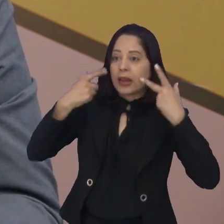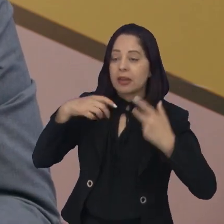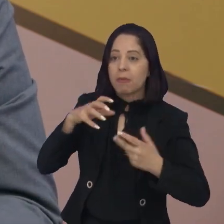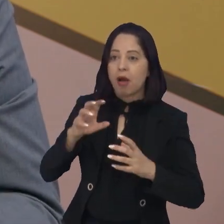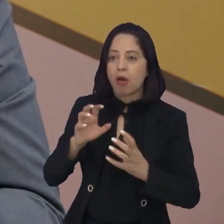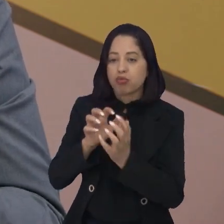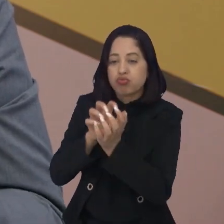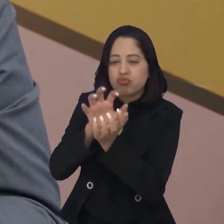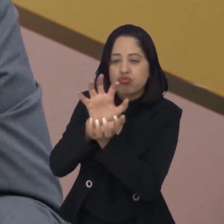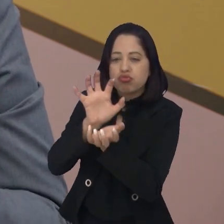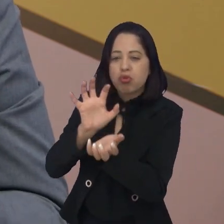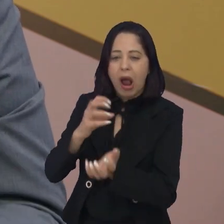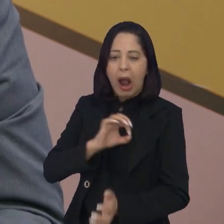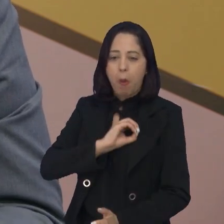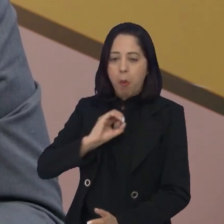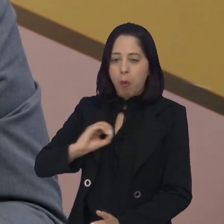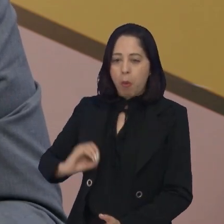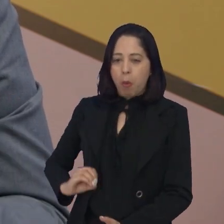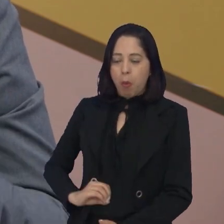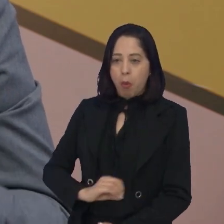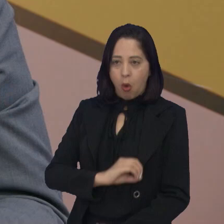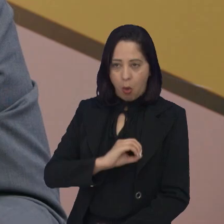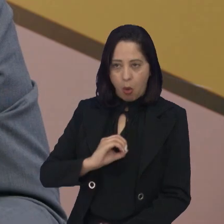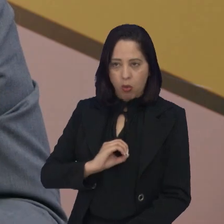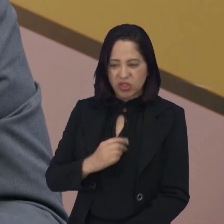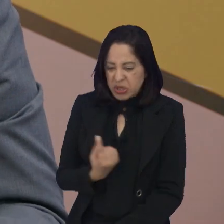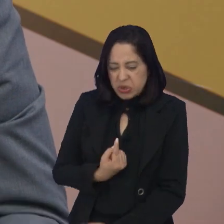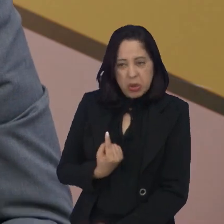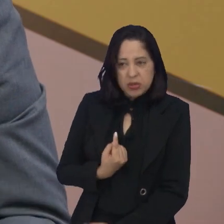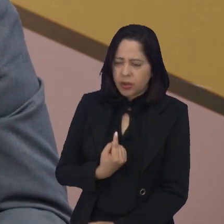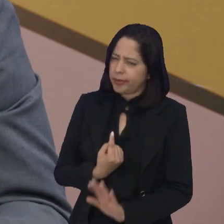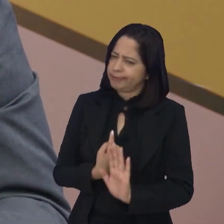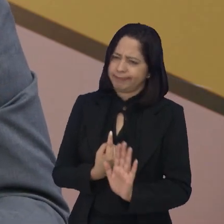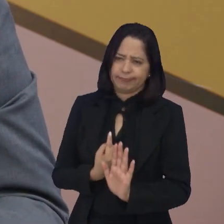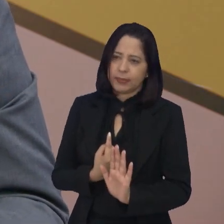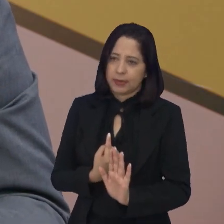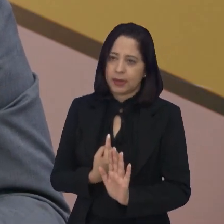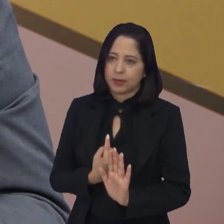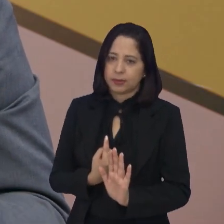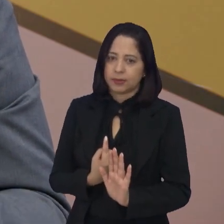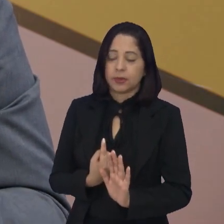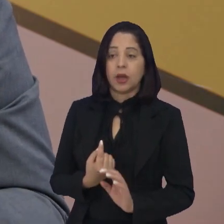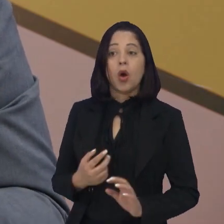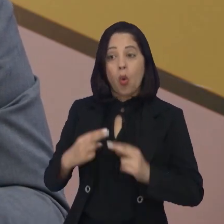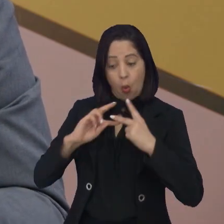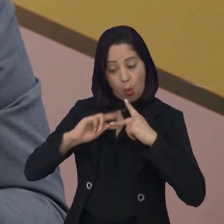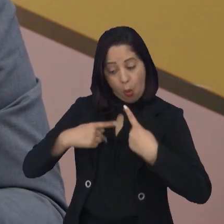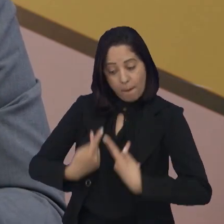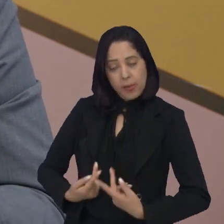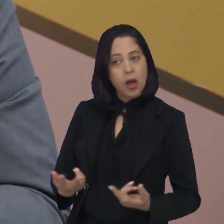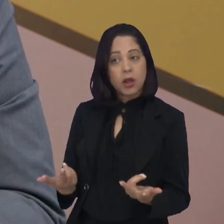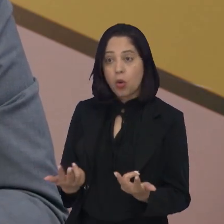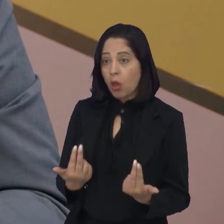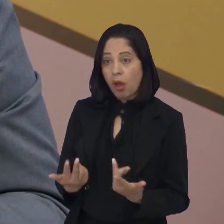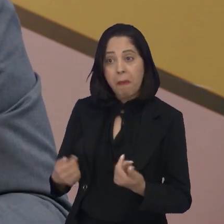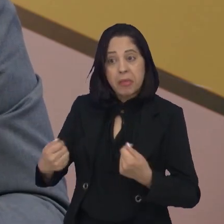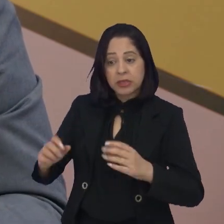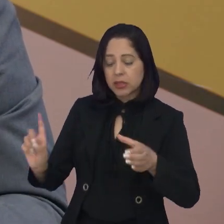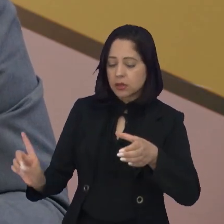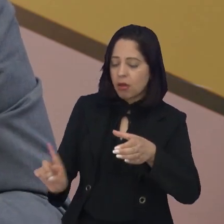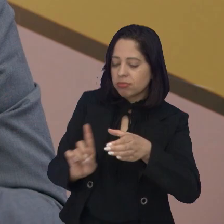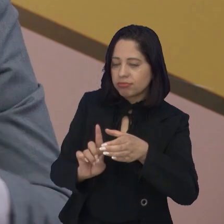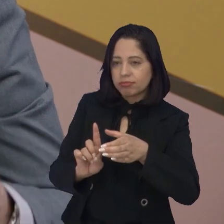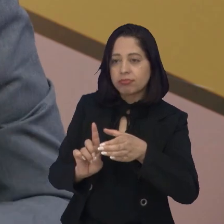ficam realmente sozinhos. A gente tem que ter comunidade, a gente tem contato com outras pessoas. Né? Até com relação até à atividade